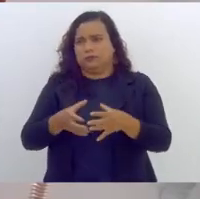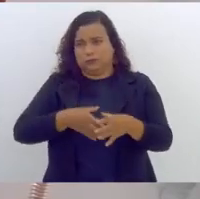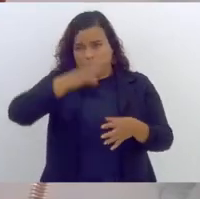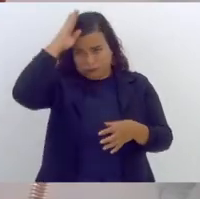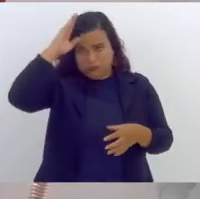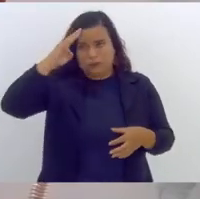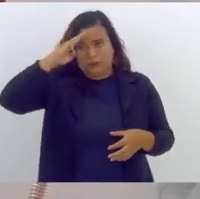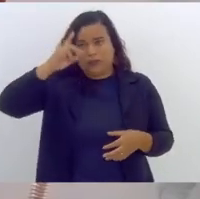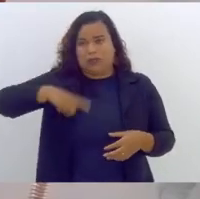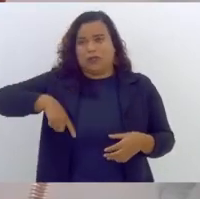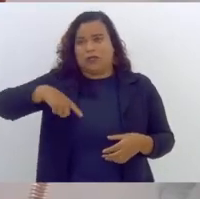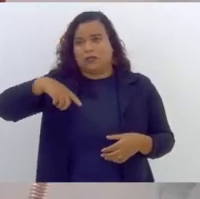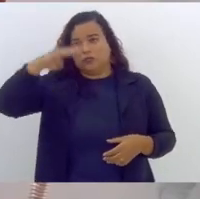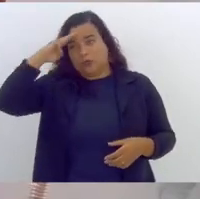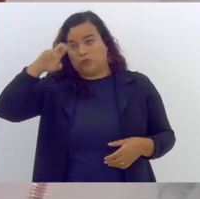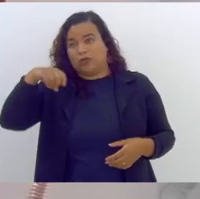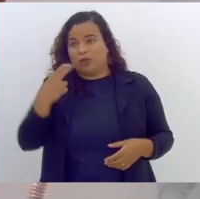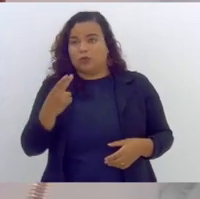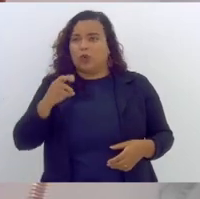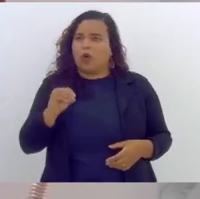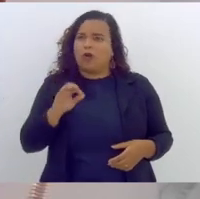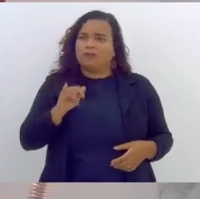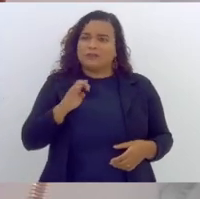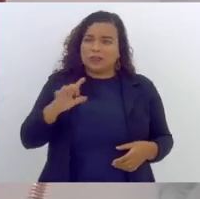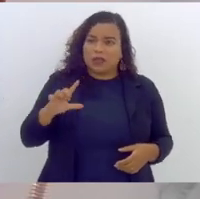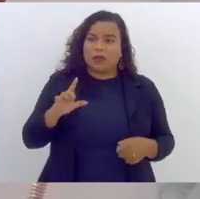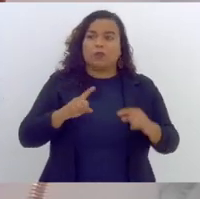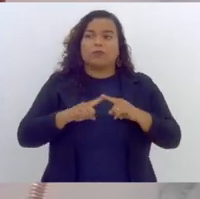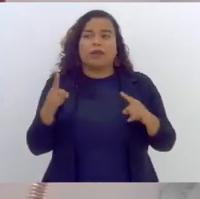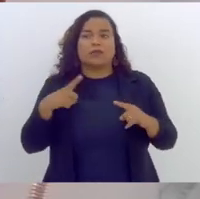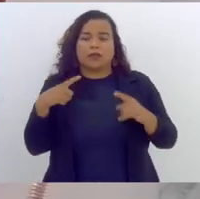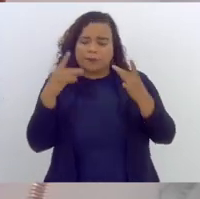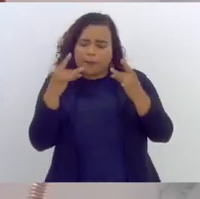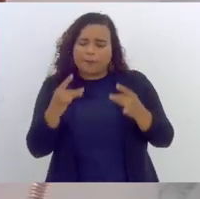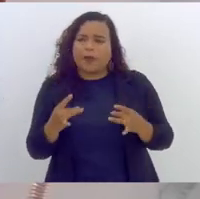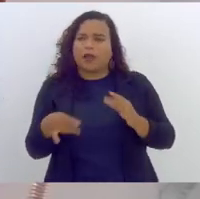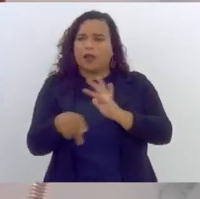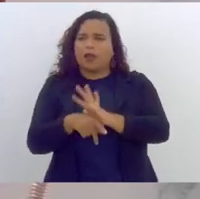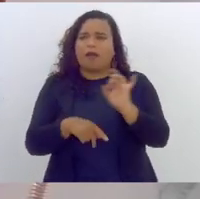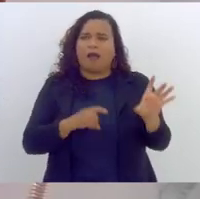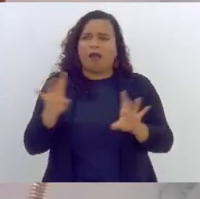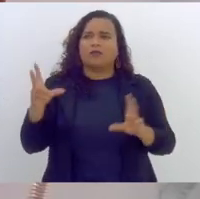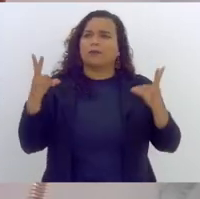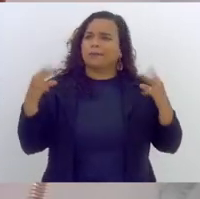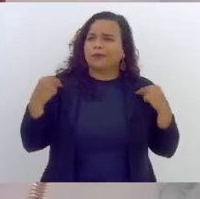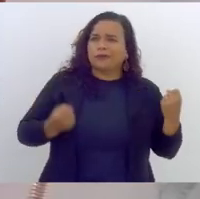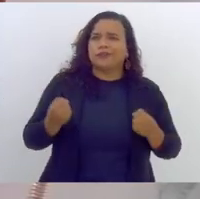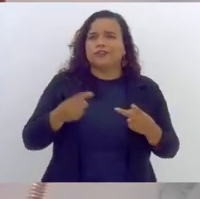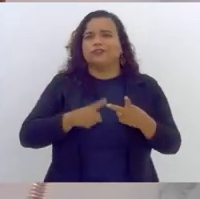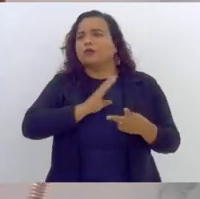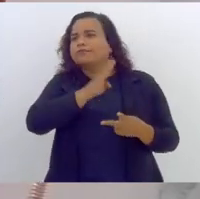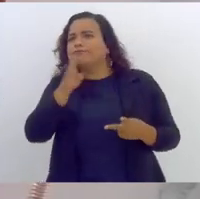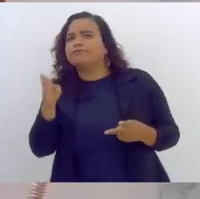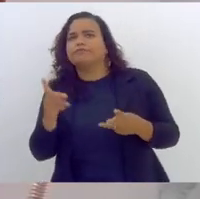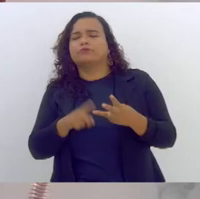Militar seja para soldado ou oficial mas tem peculiaridade porque tem motorista Combatente